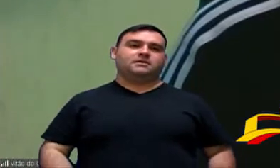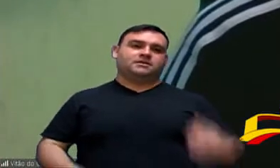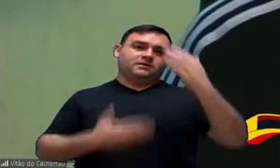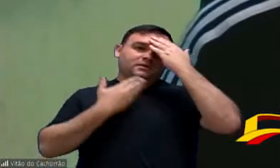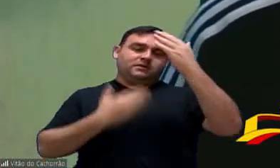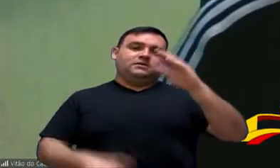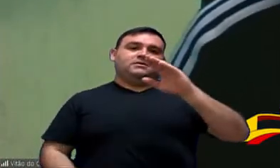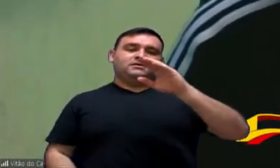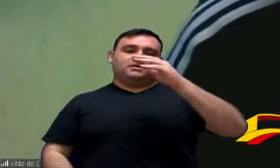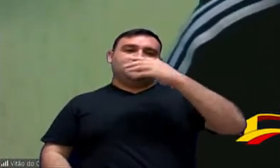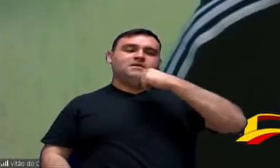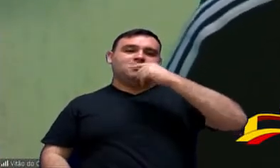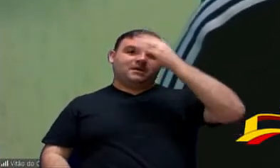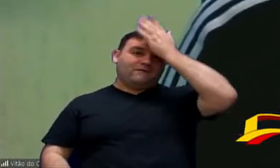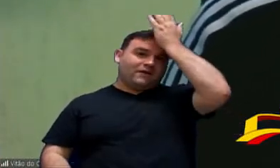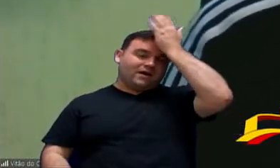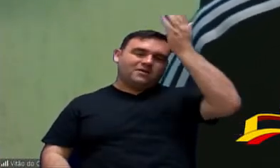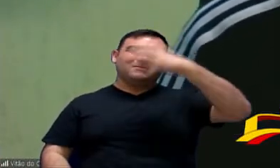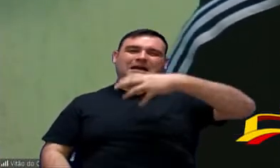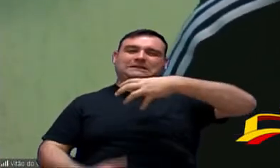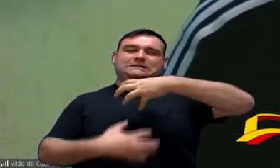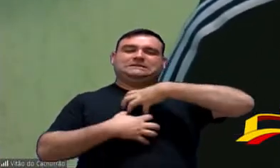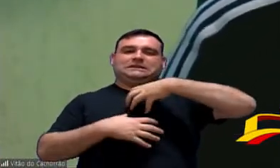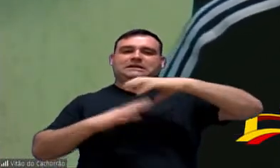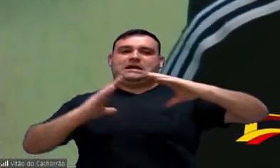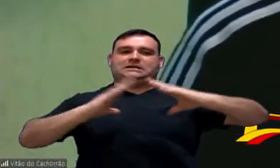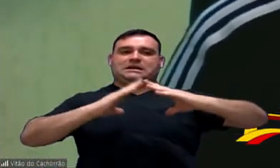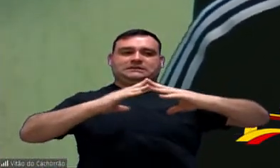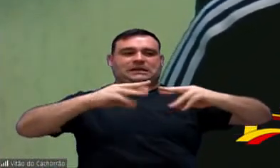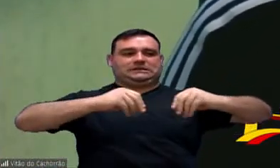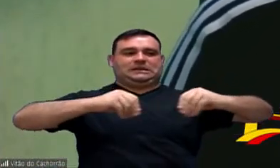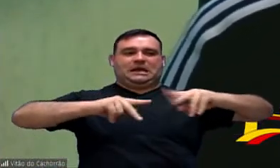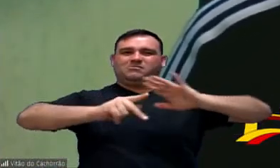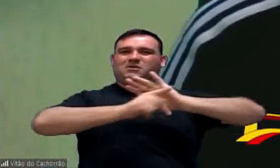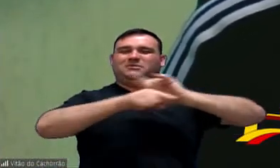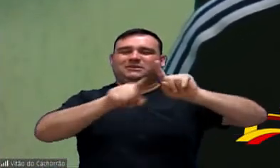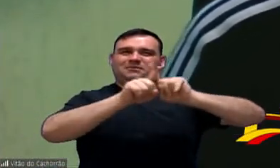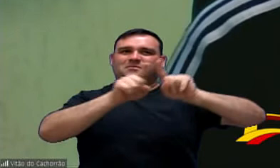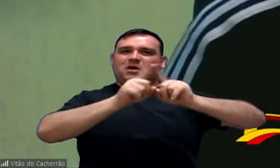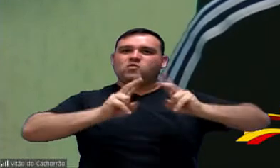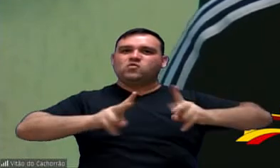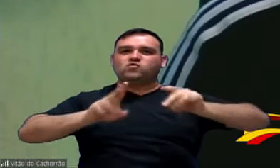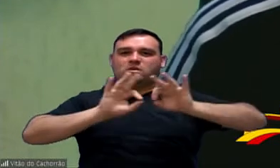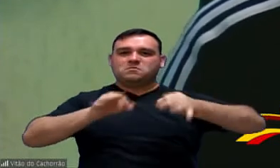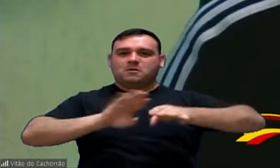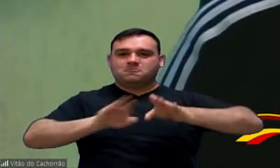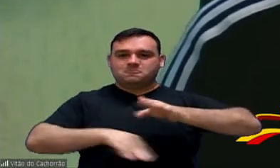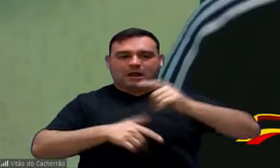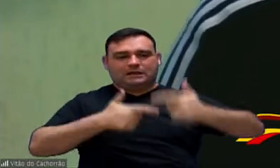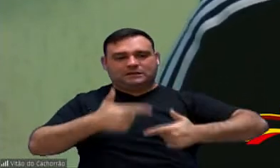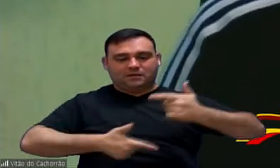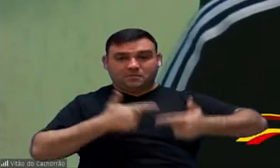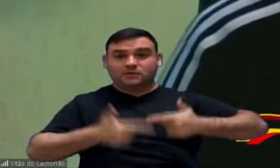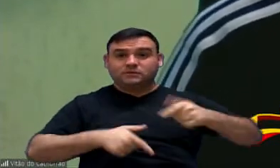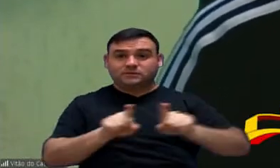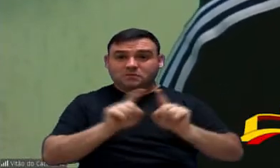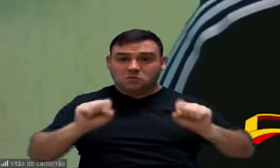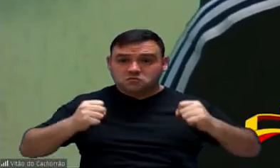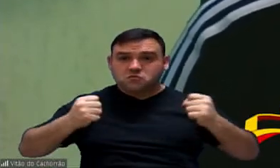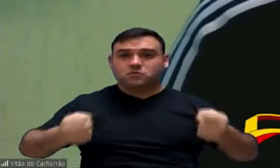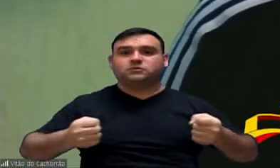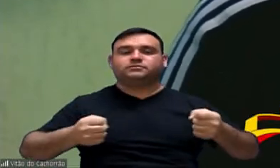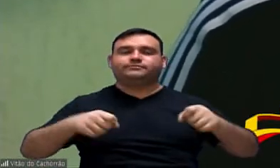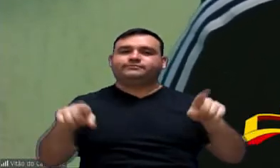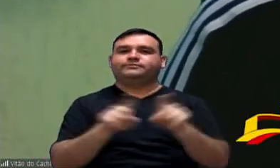Simoa. Você sente na pele, mora na terra, continua com a mesma humildade trabalhando e lutando.